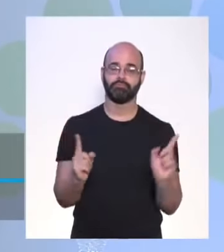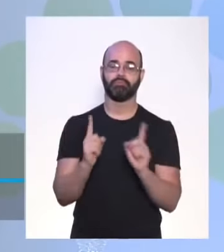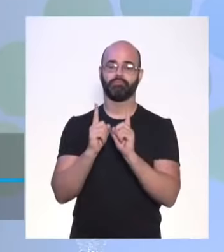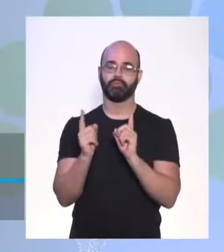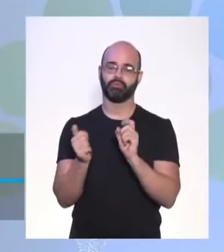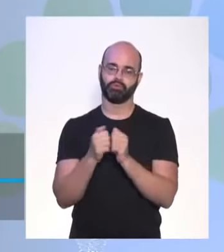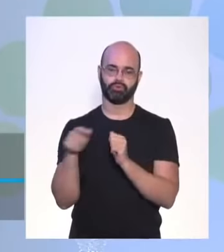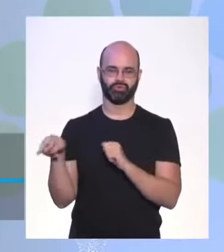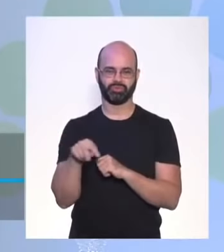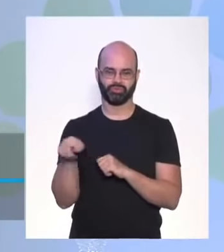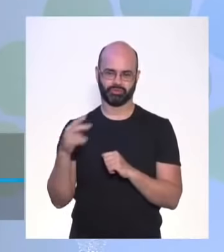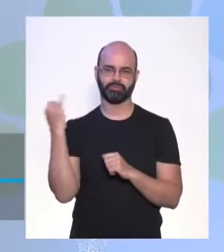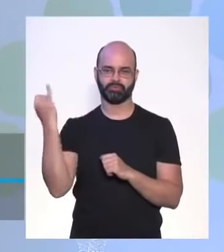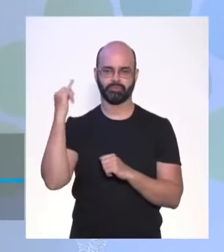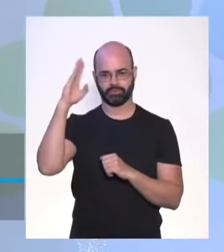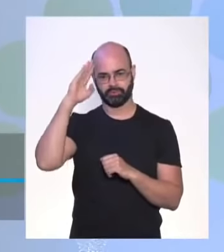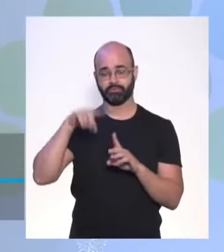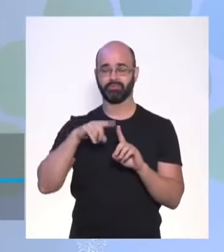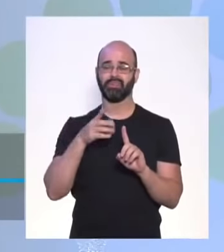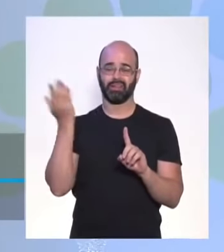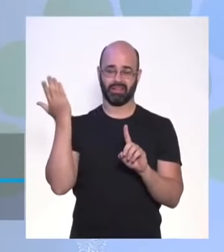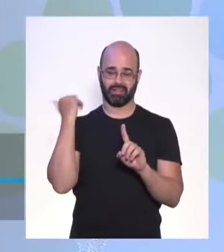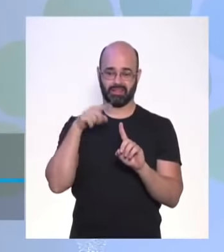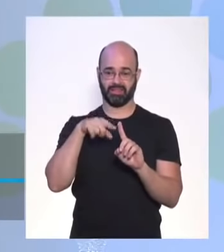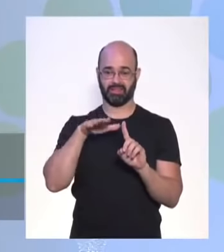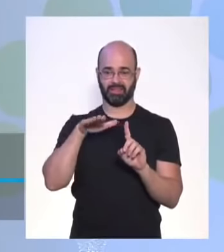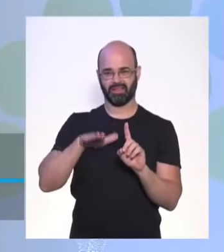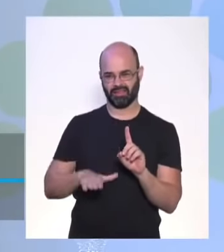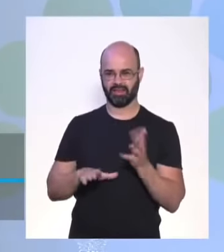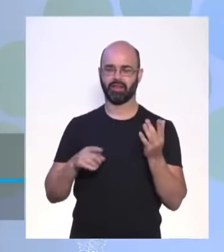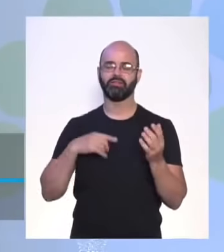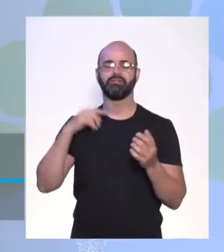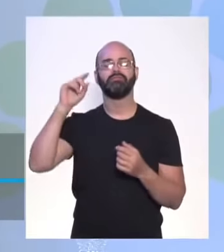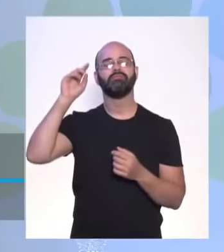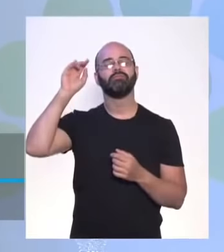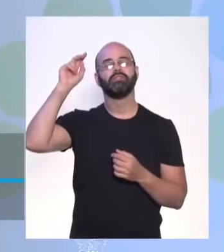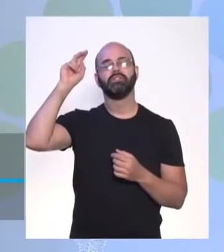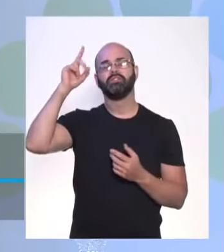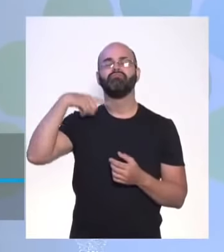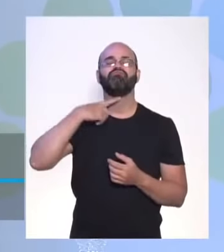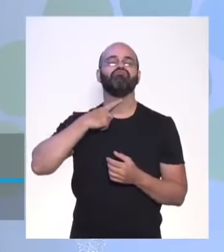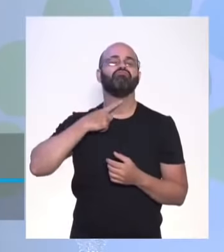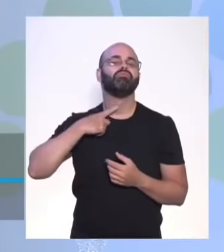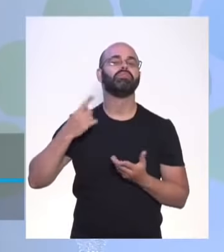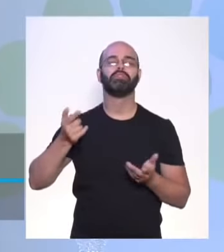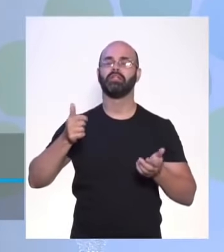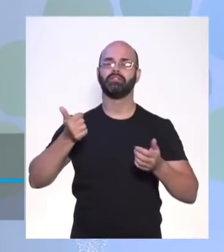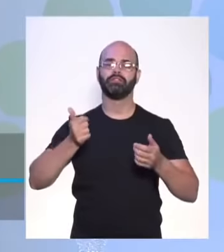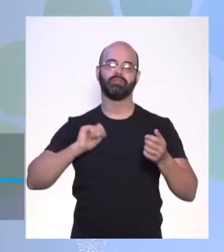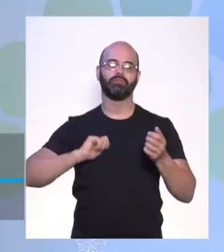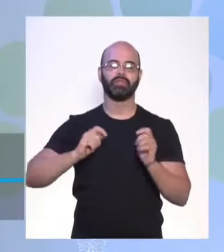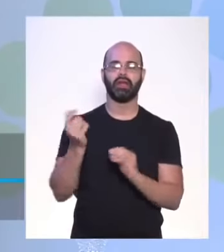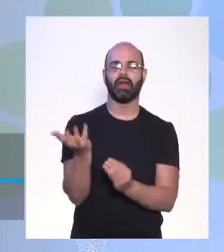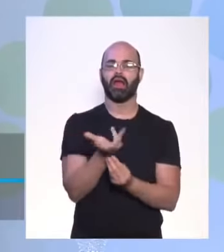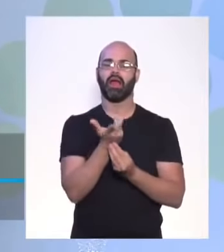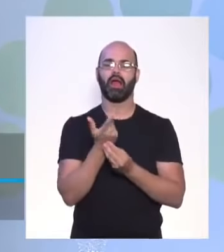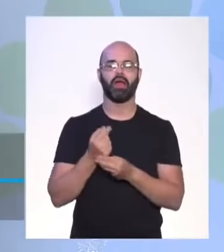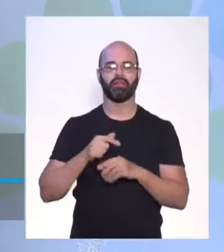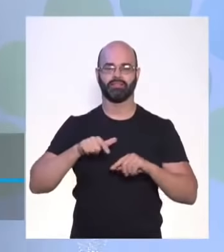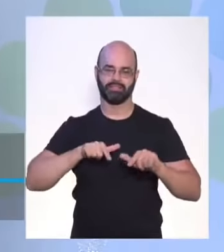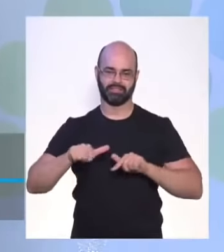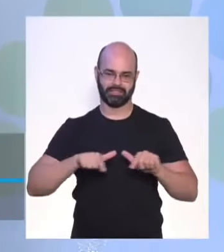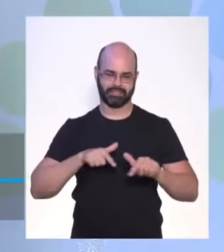criança o piloto sonhava em ser artista como profissional já foi lá no resumo mas foi desencorajados pelos adultos